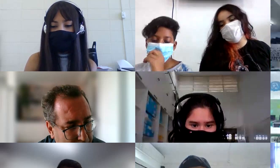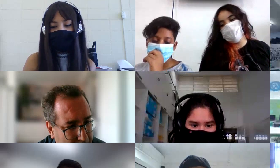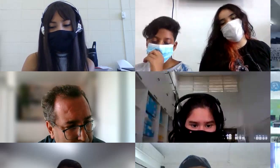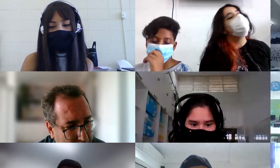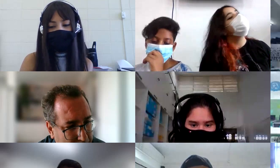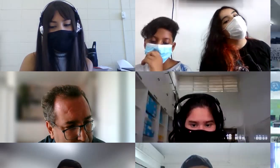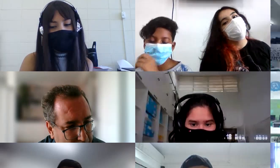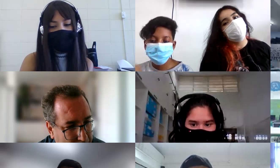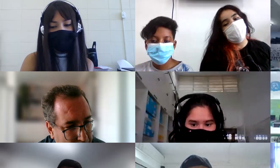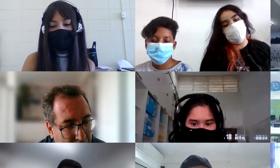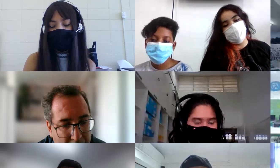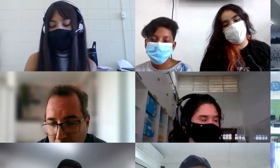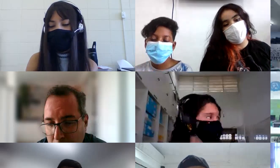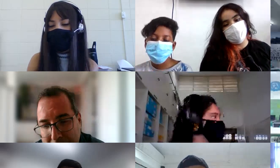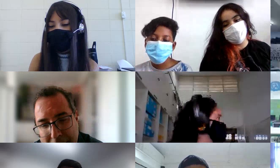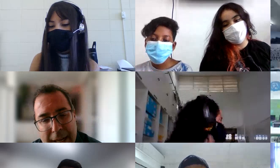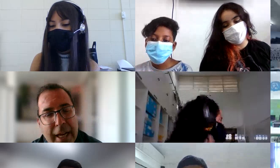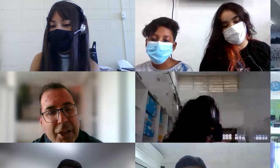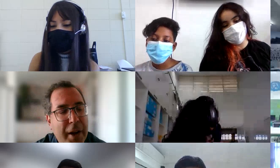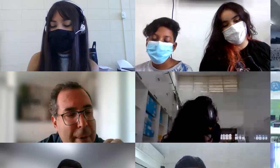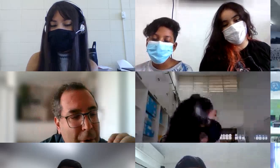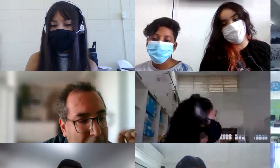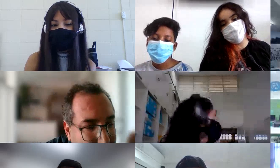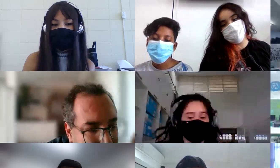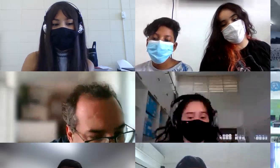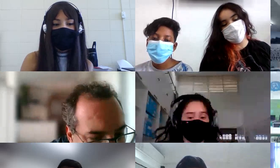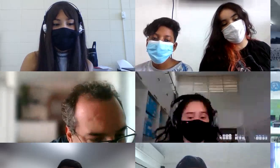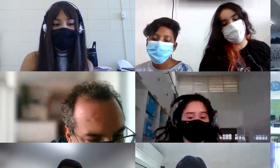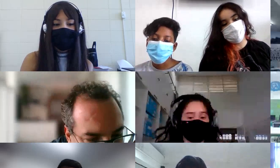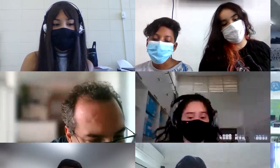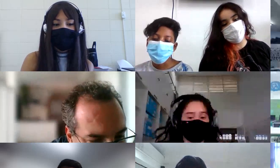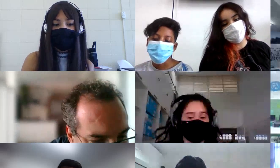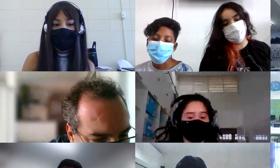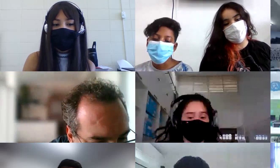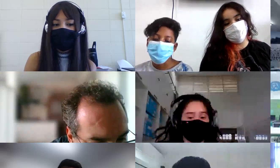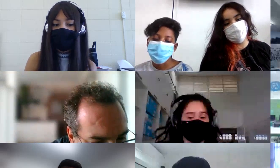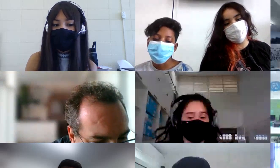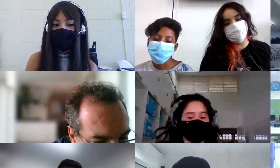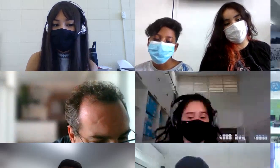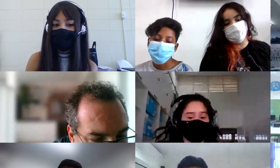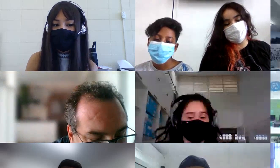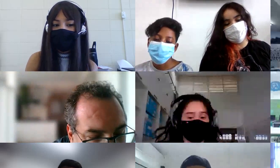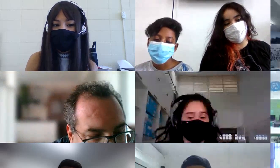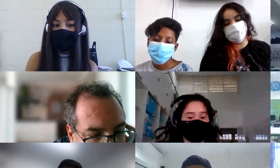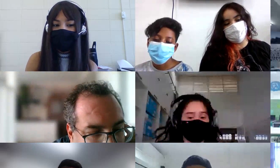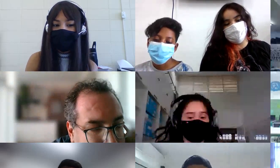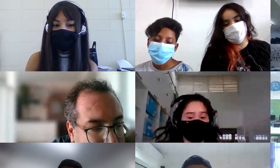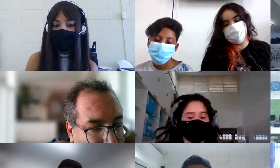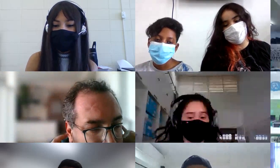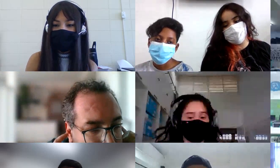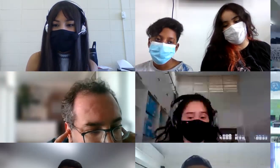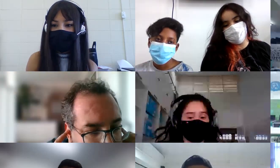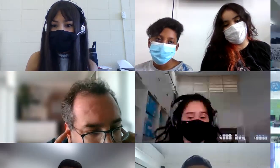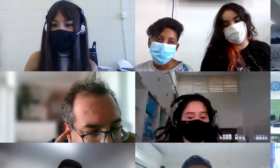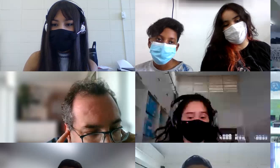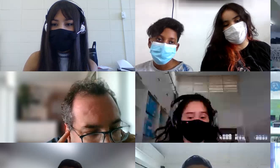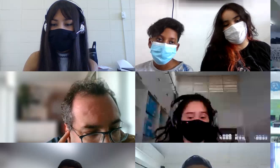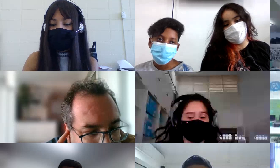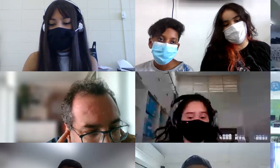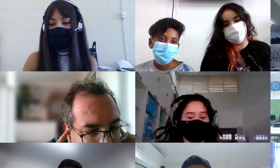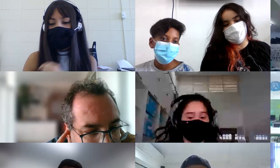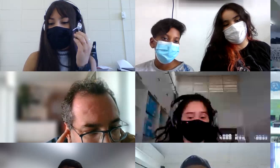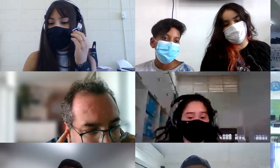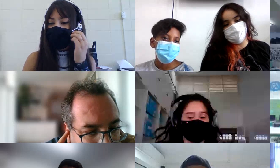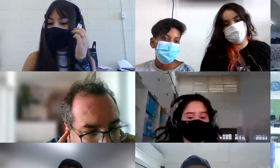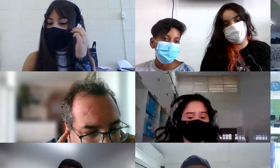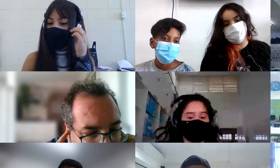porque, tipo, todo mundo passa por isso, então foi bem legal. Deixa eu falar uma coisa bem baixinho para você, só você escuta, hein, Rayane? Aperta mais esse fone no seu olho, aperta,